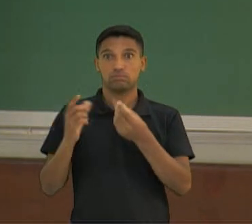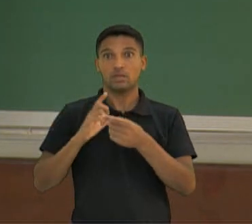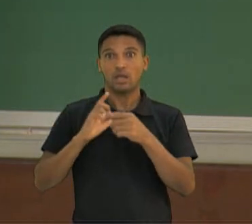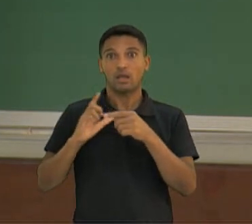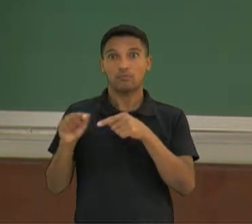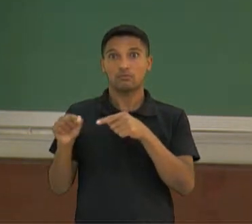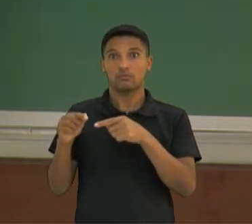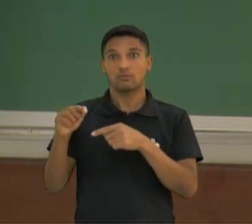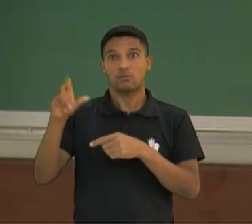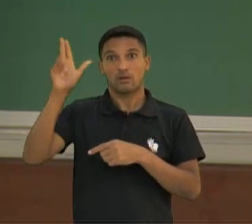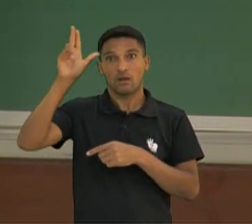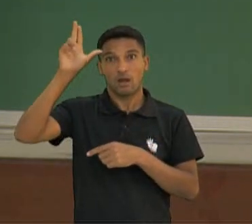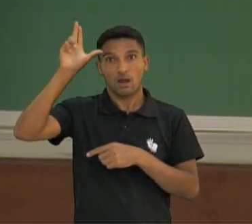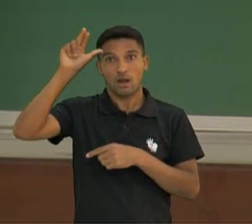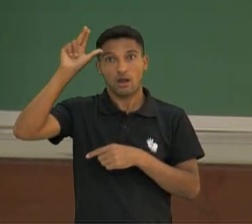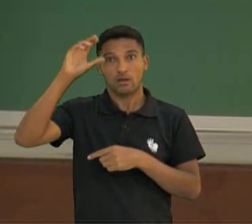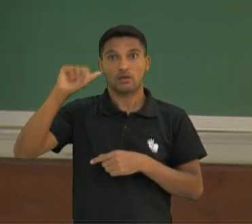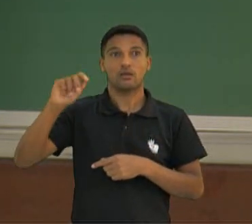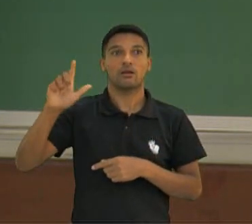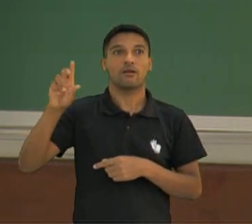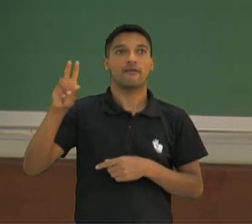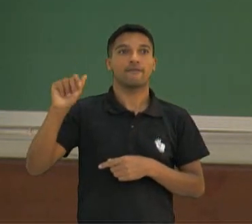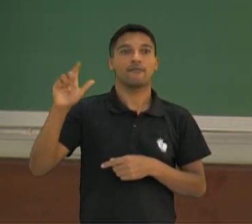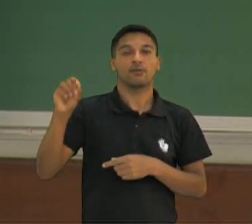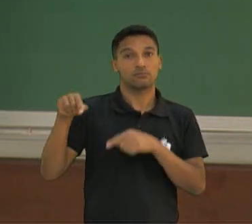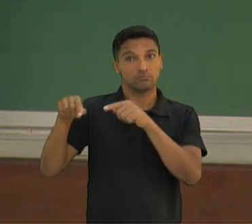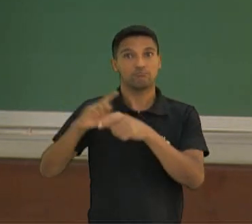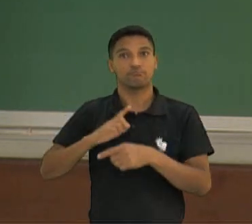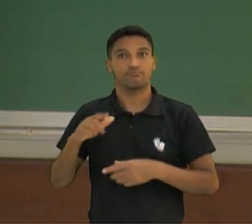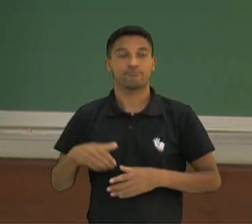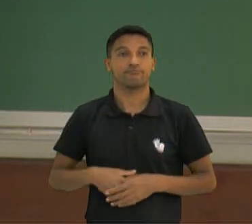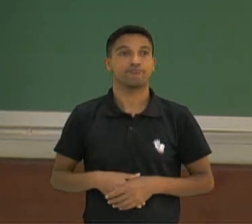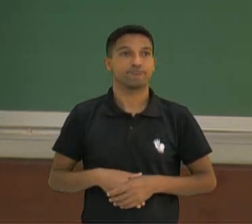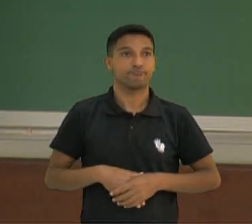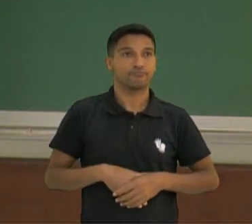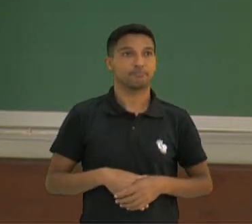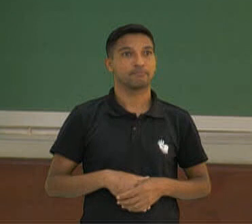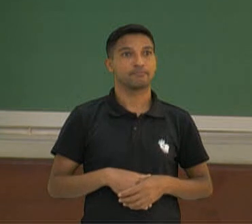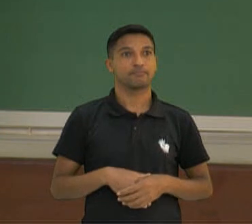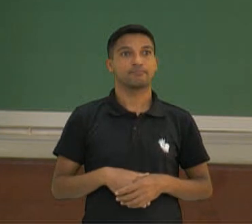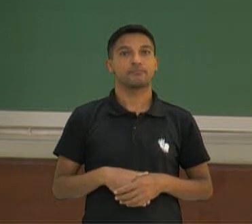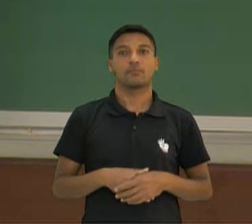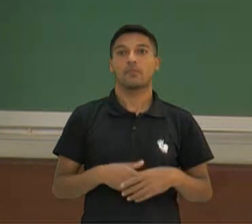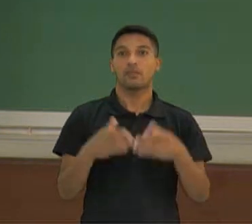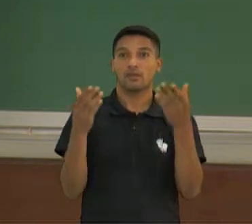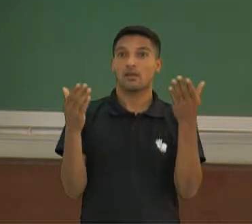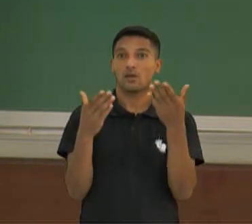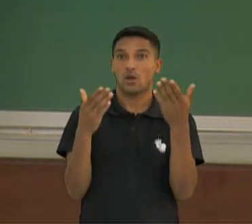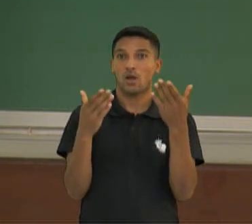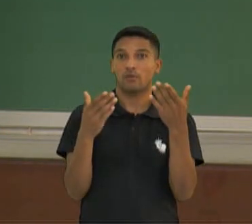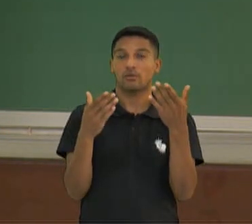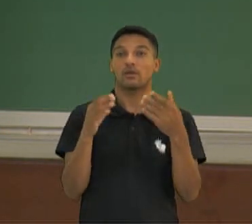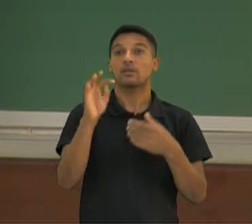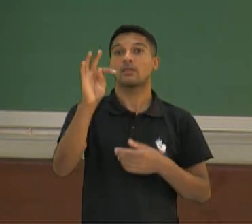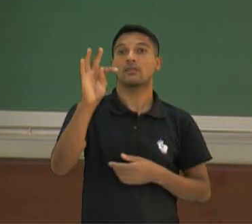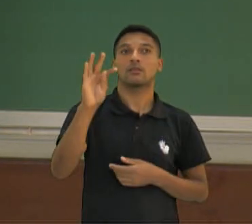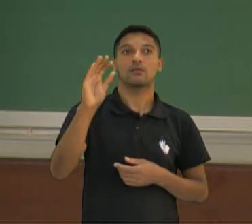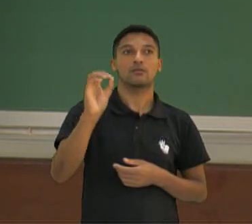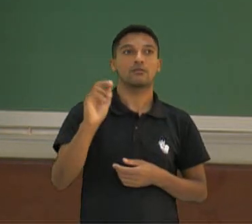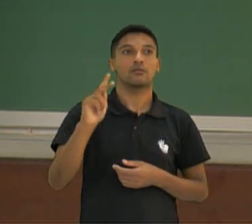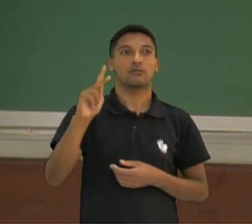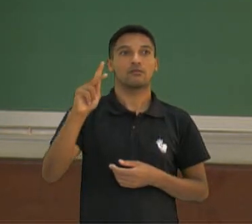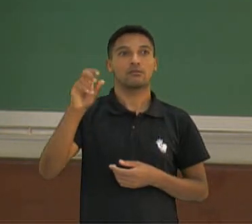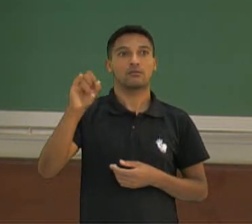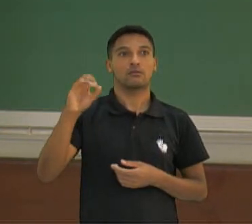Países importantíssimos aí nesse mundo globalizado. Destaque, vamos falar sobre Tóquio, capital do Japão.